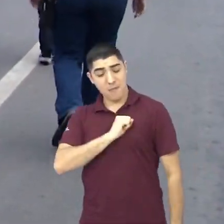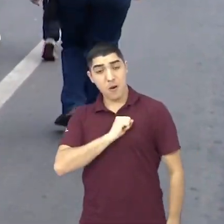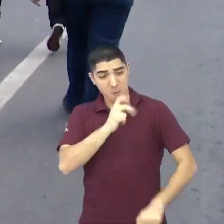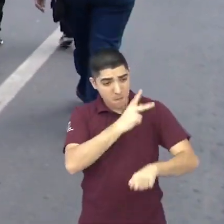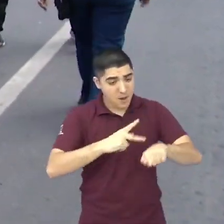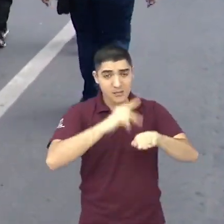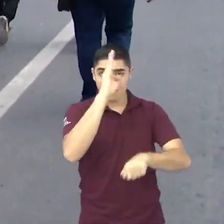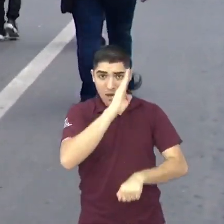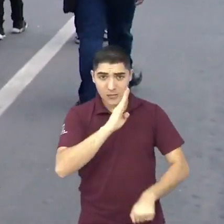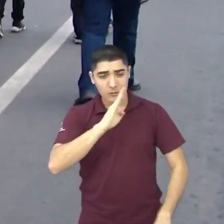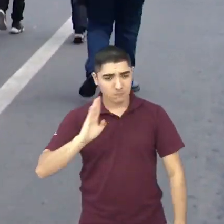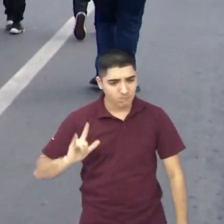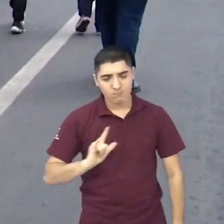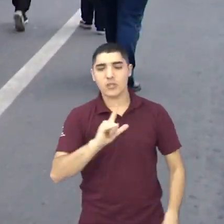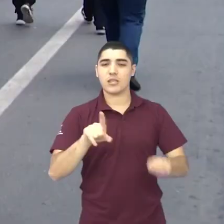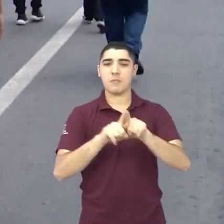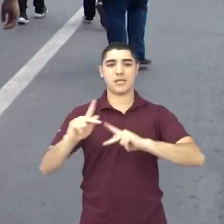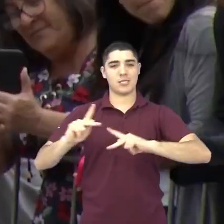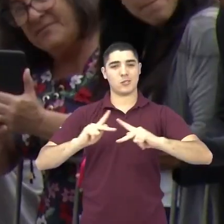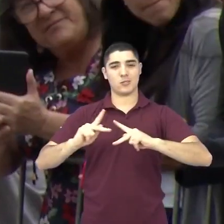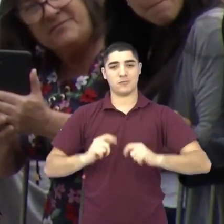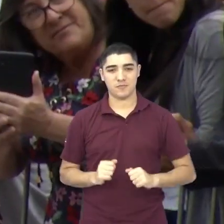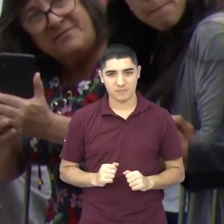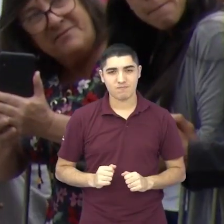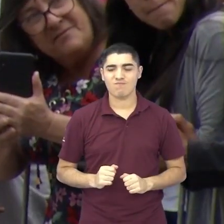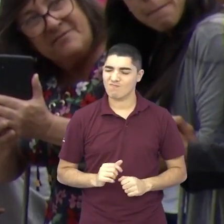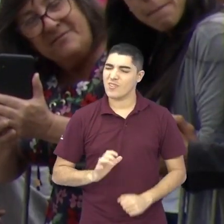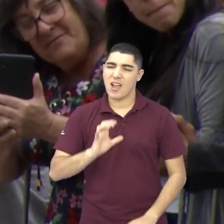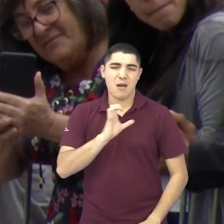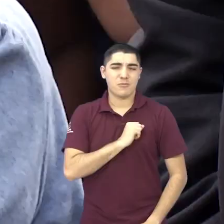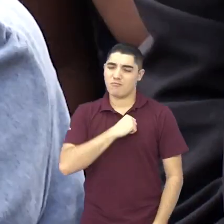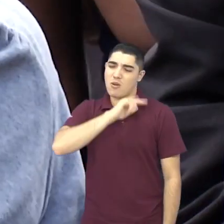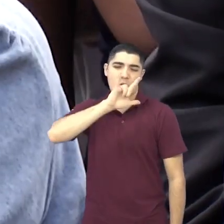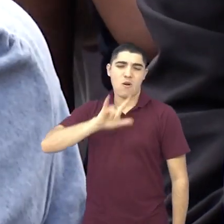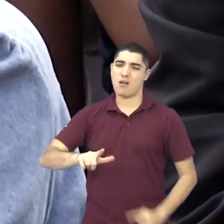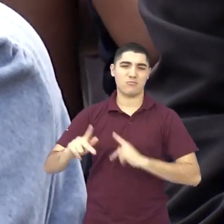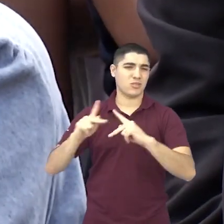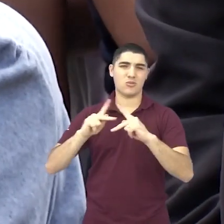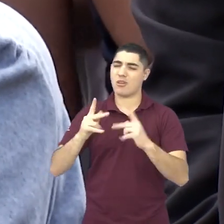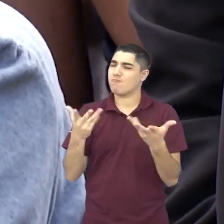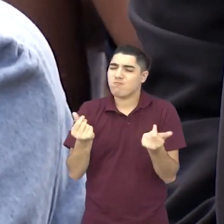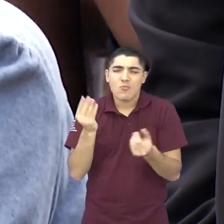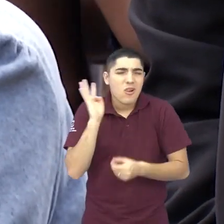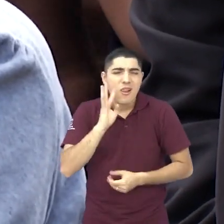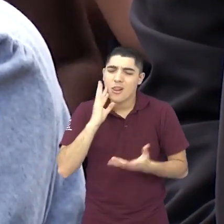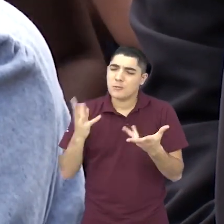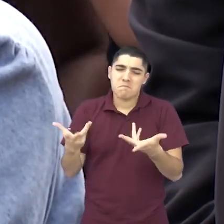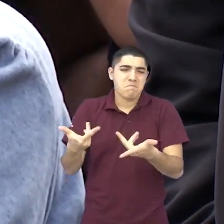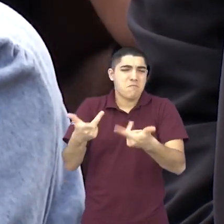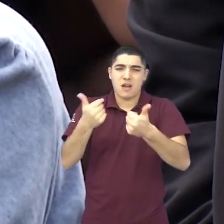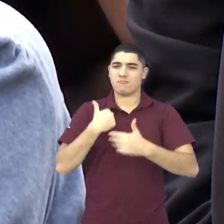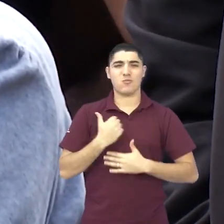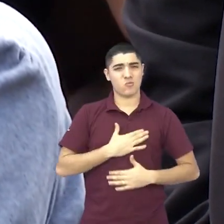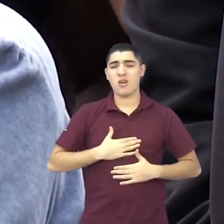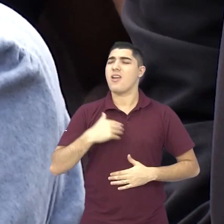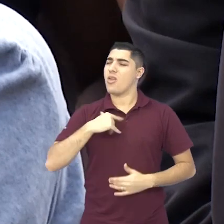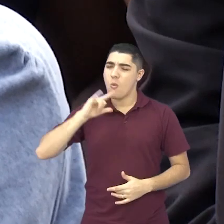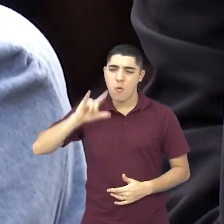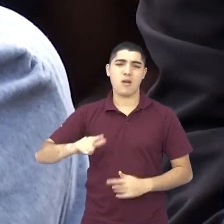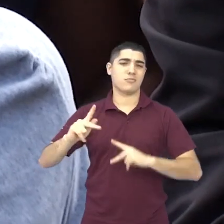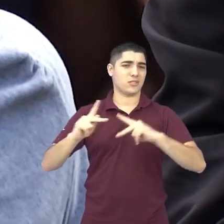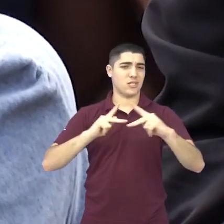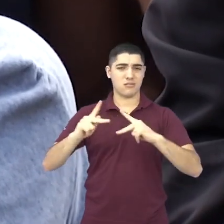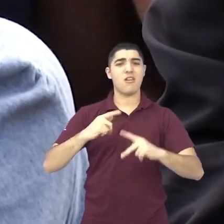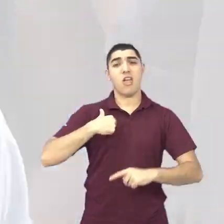muita alegria, com muito amor à pátria e também a São José. Isso aqui é uma paixão, adoro São José, muito bacana,